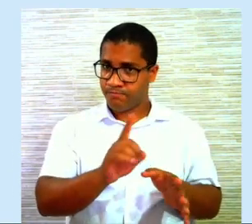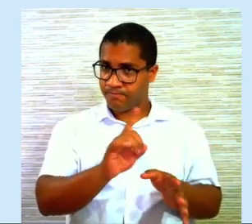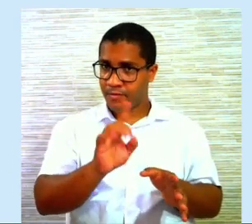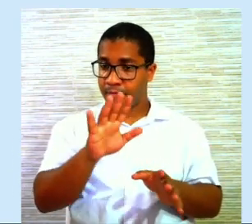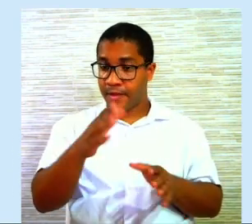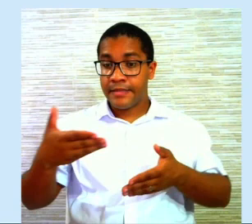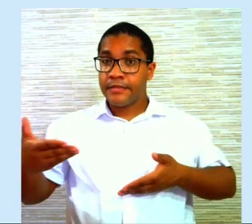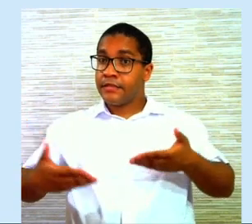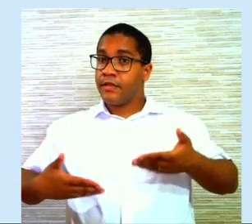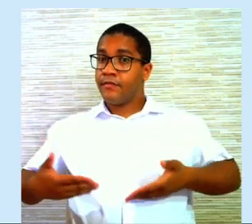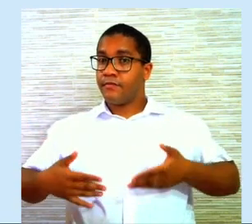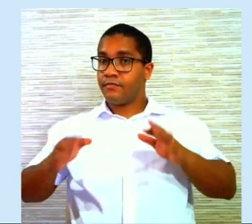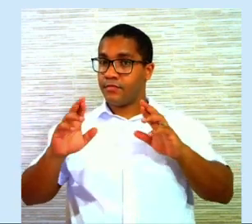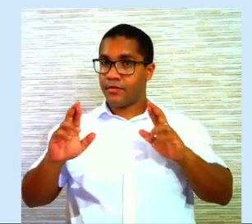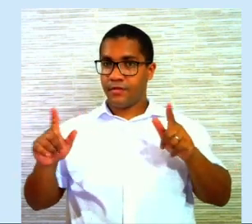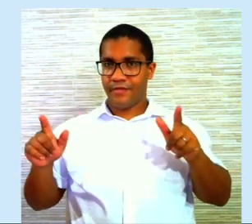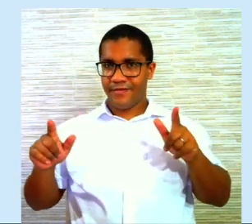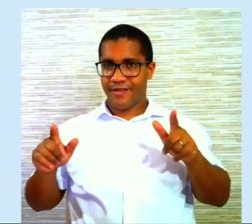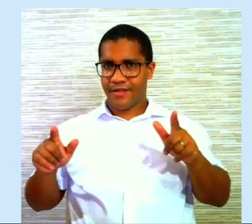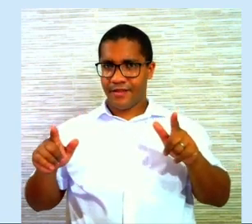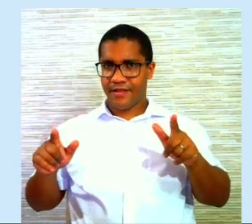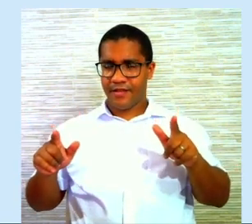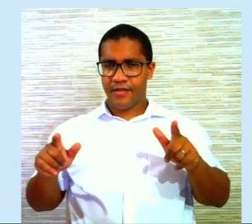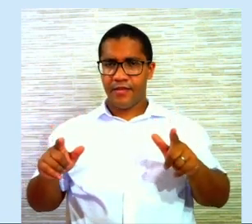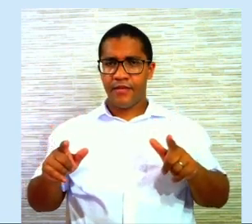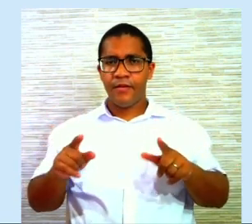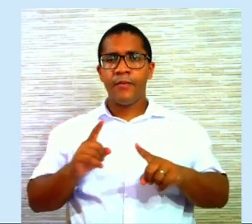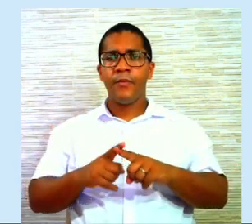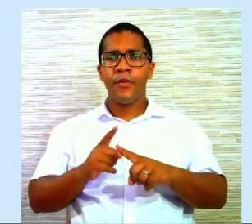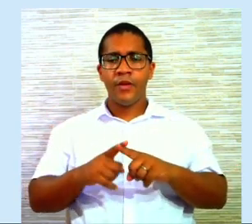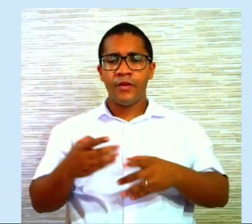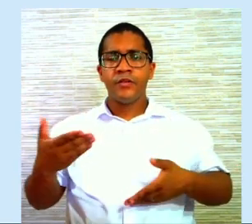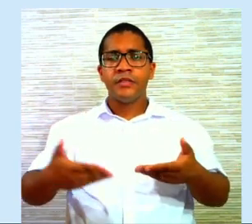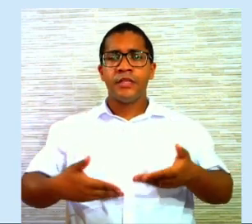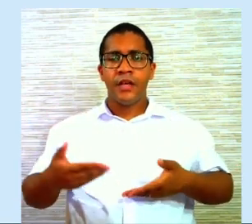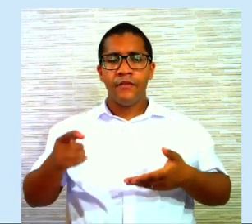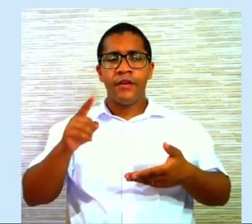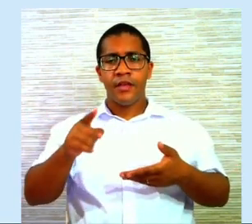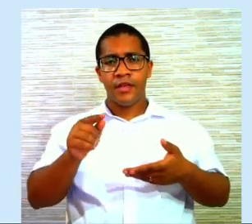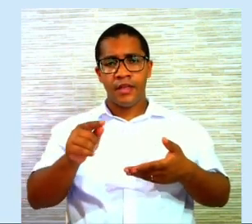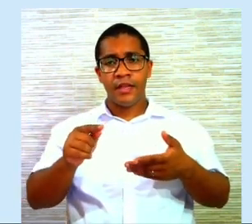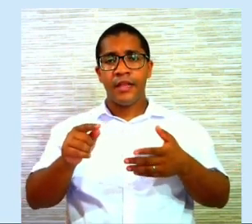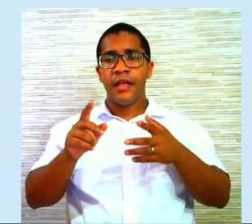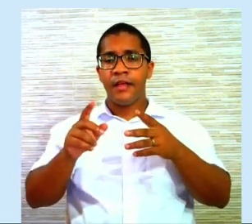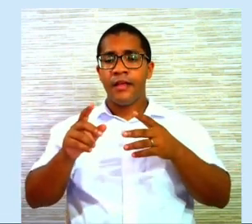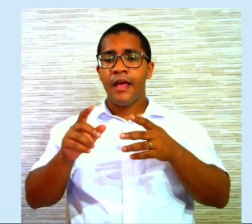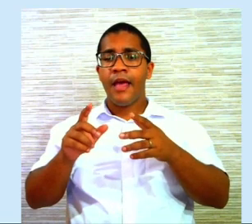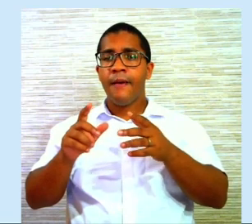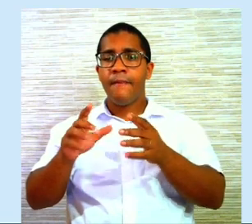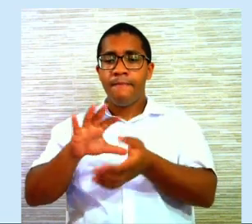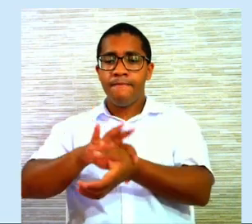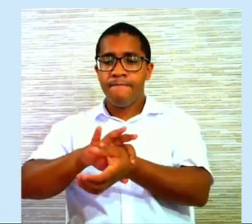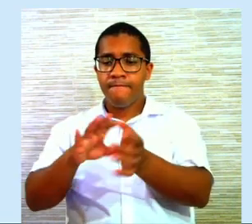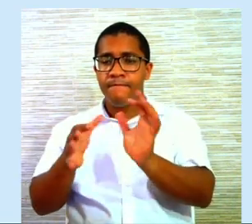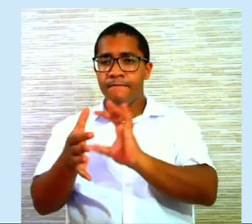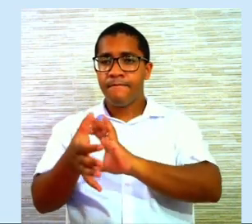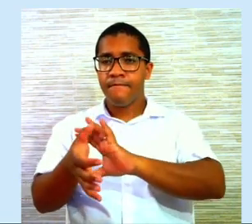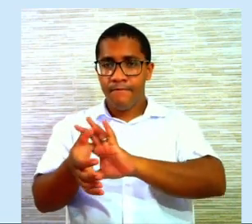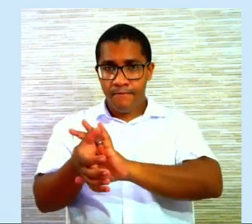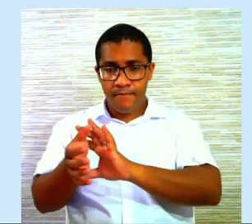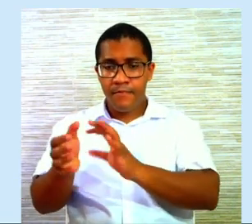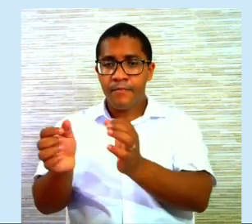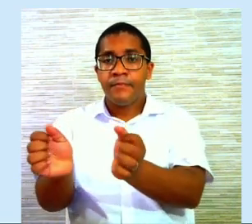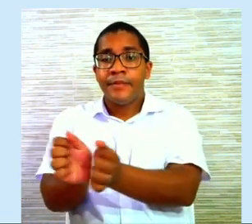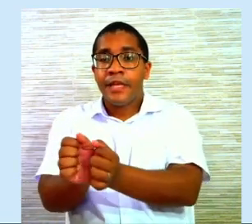a servidão é outra forma totalmente diferente. O servo ele era preso à terra, ele era preso ao seu senhor e